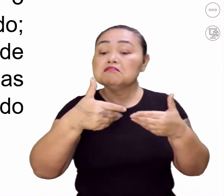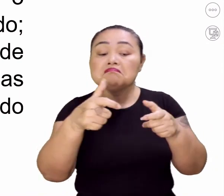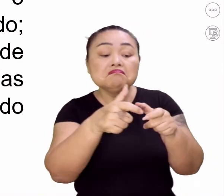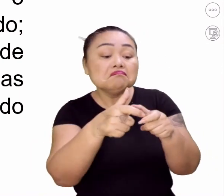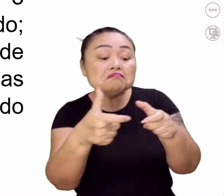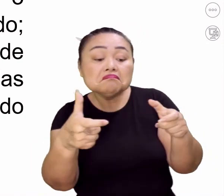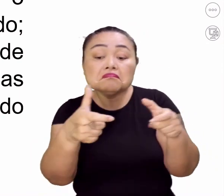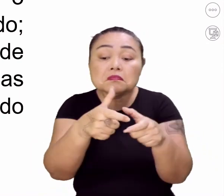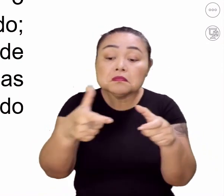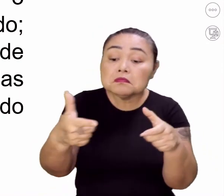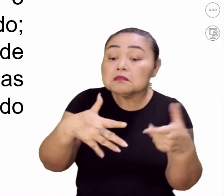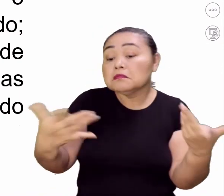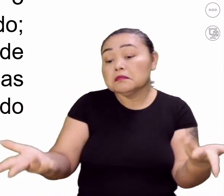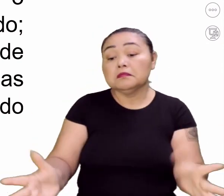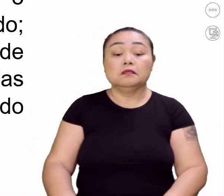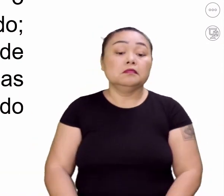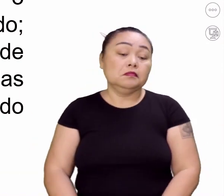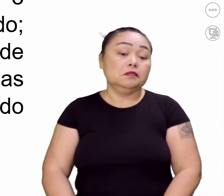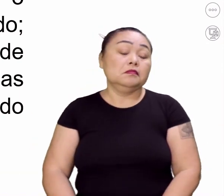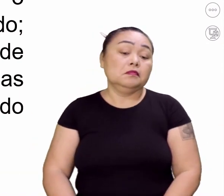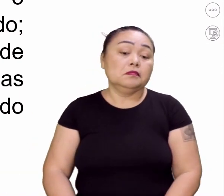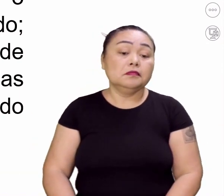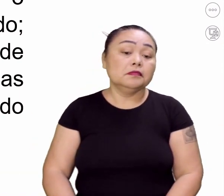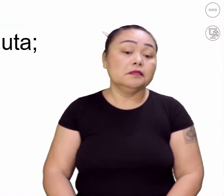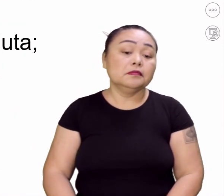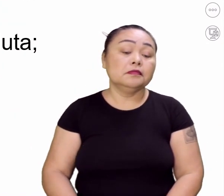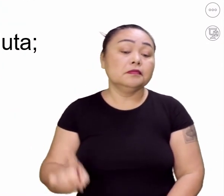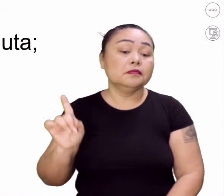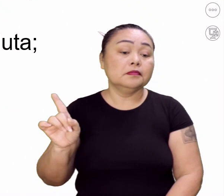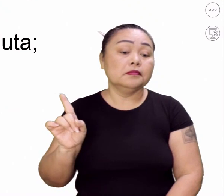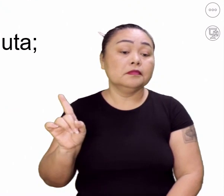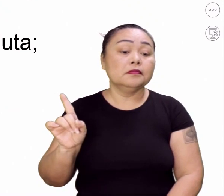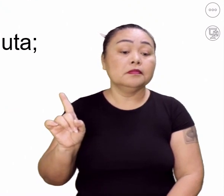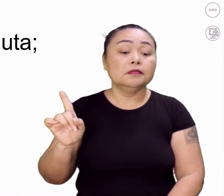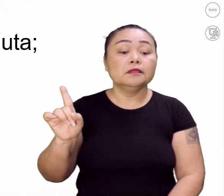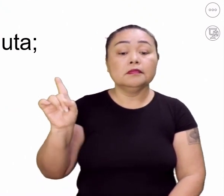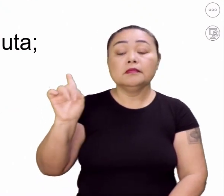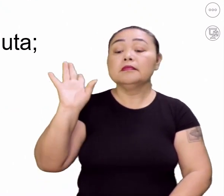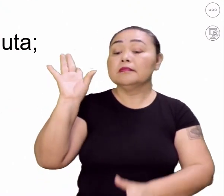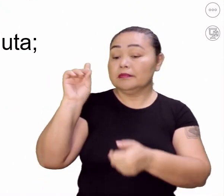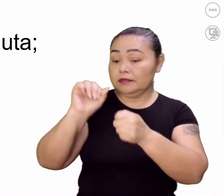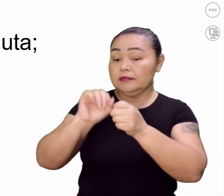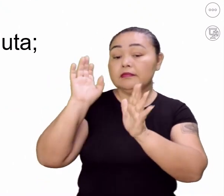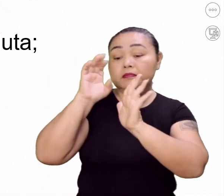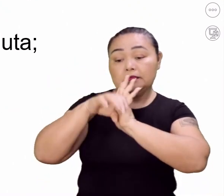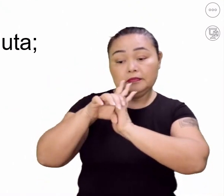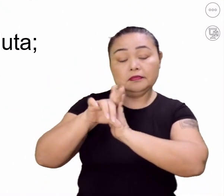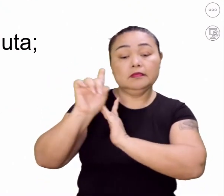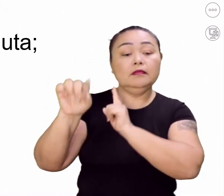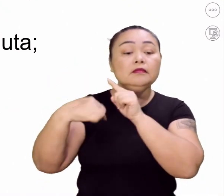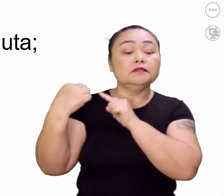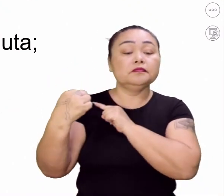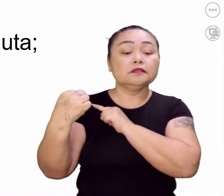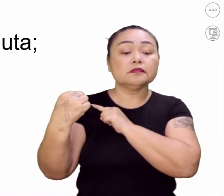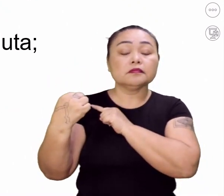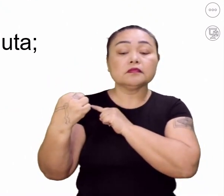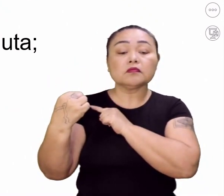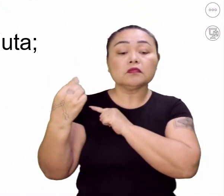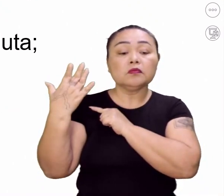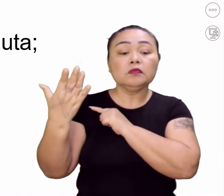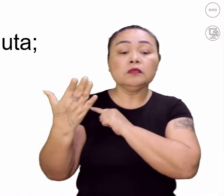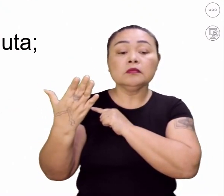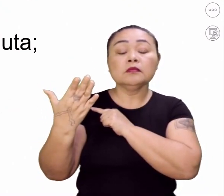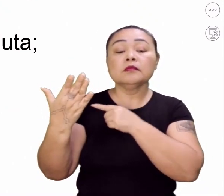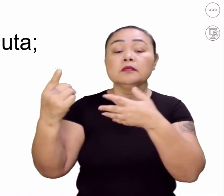independentemente do tamanho do território. Olha aí, Rogério. Conceito da demografia, né? Isso. Vamos lá para o comando da